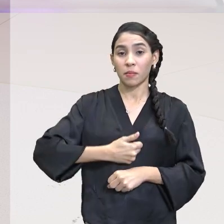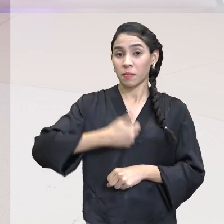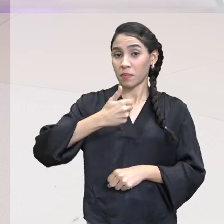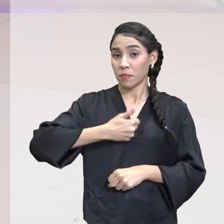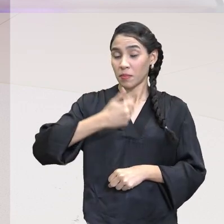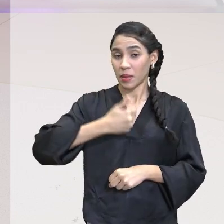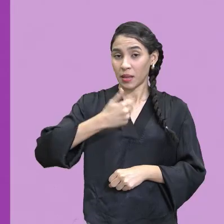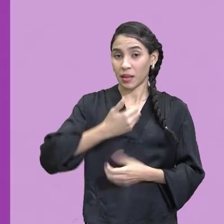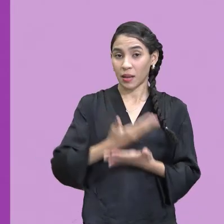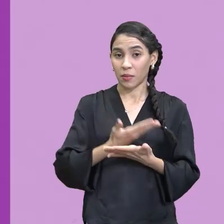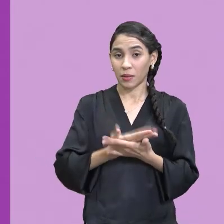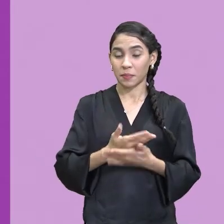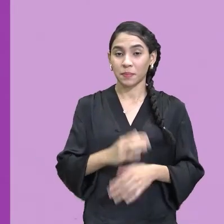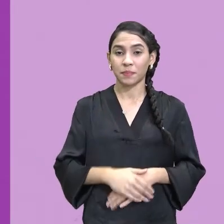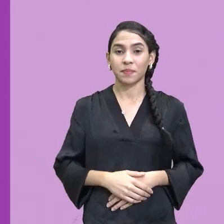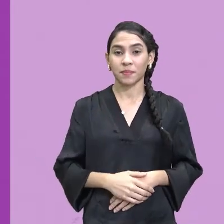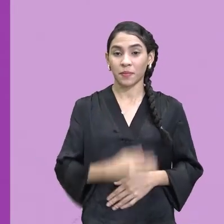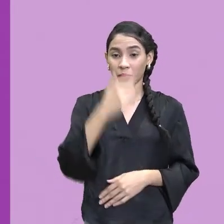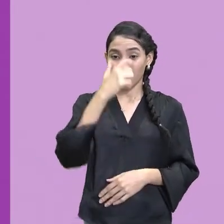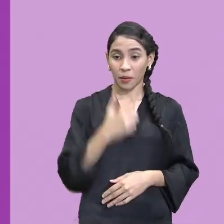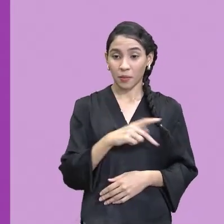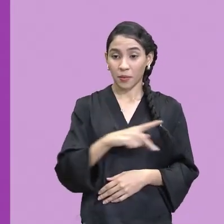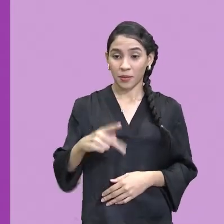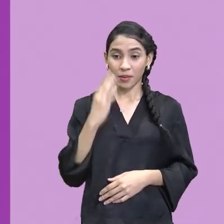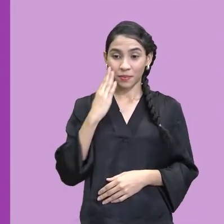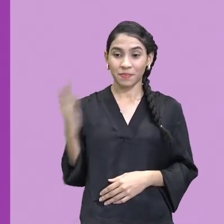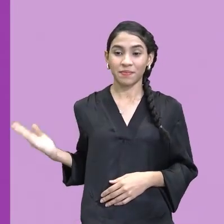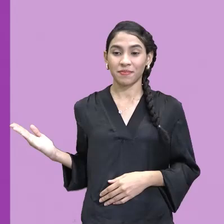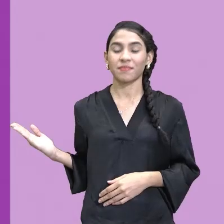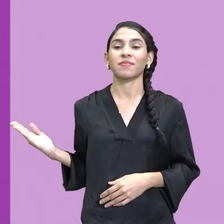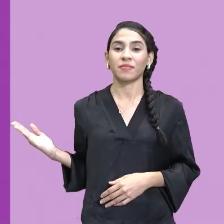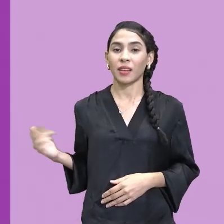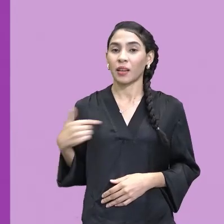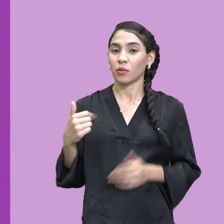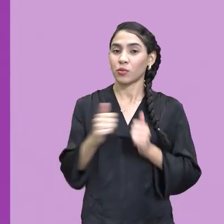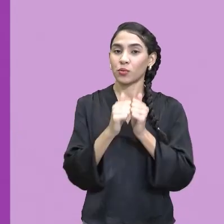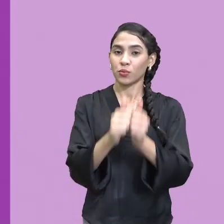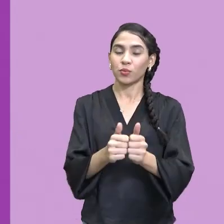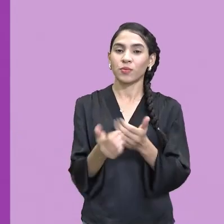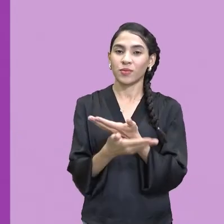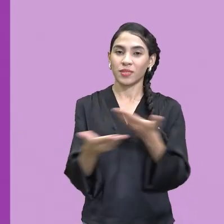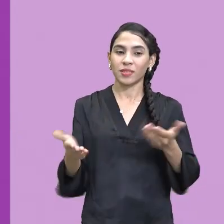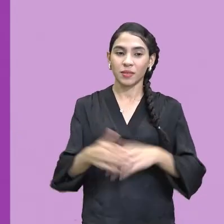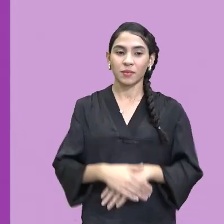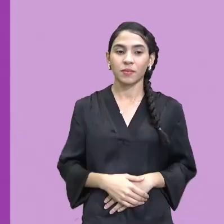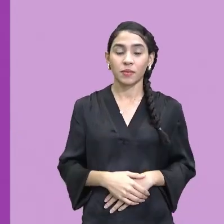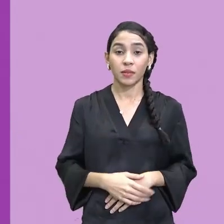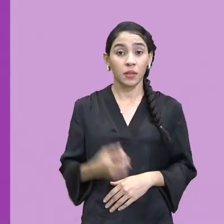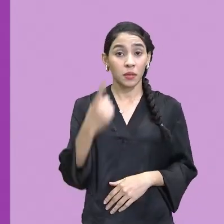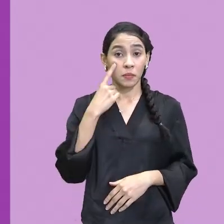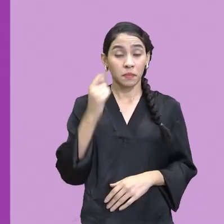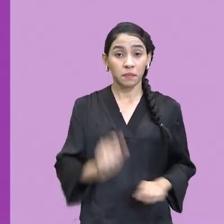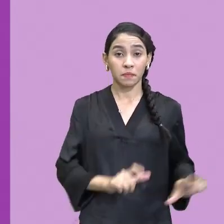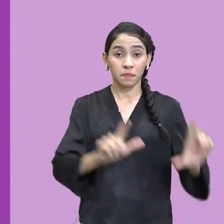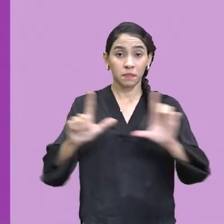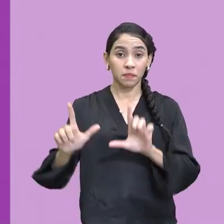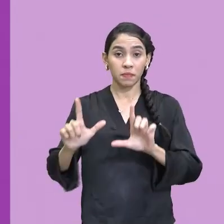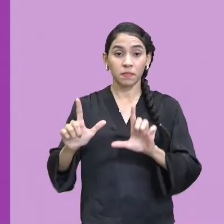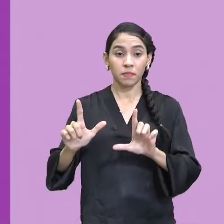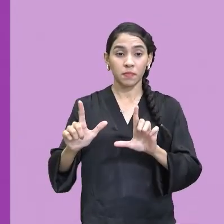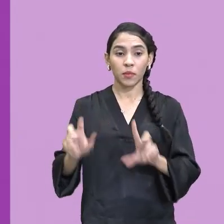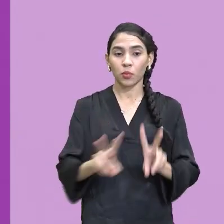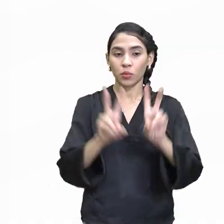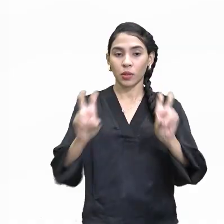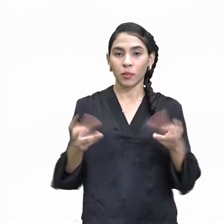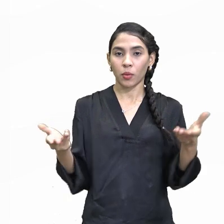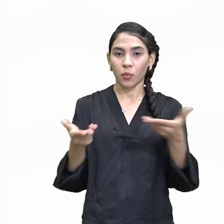primeira unidade. Eu sou a professora Valcineide Malta e estarei com vocês então. Verifique na cartela qual será o